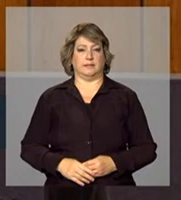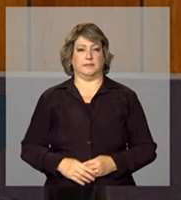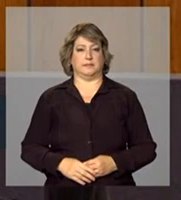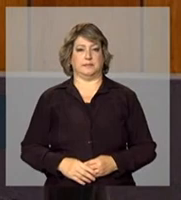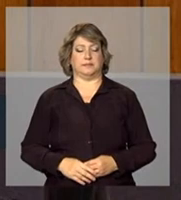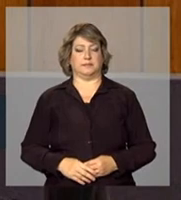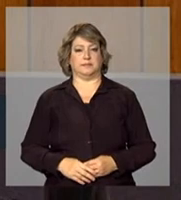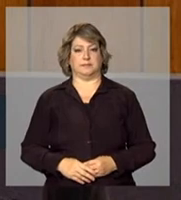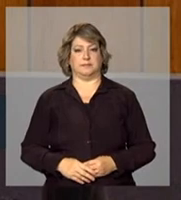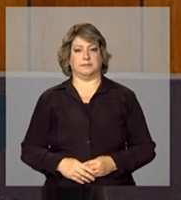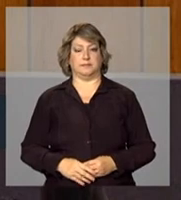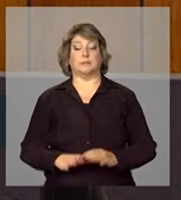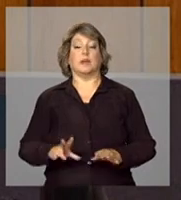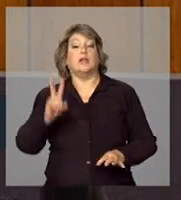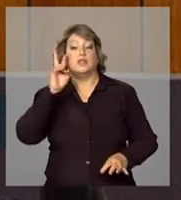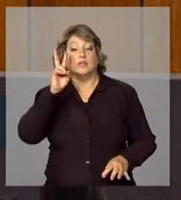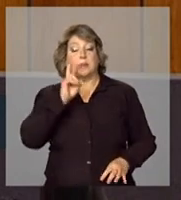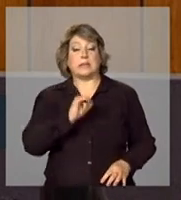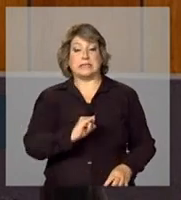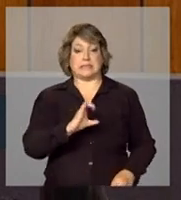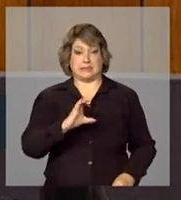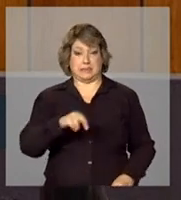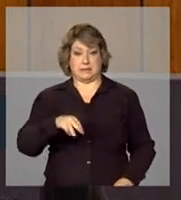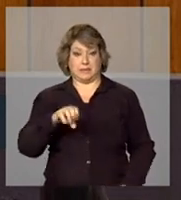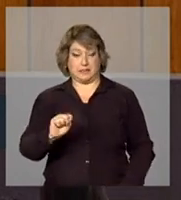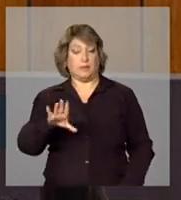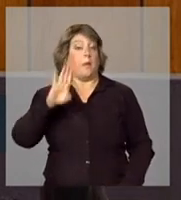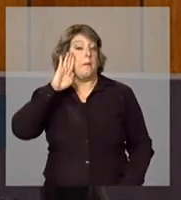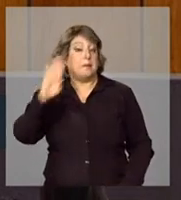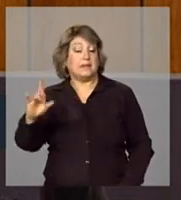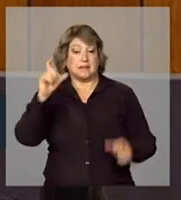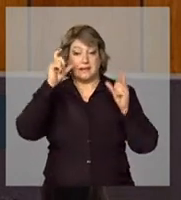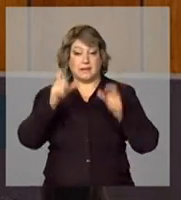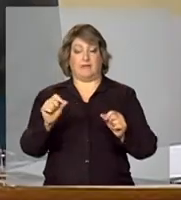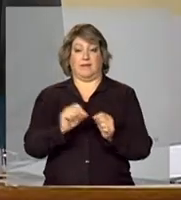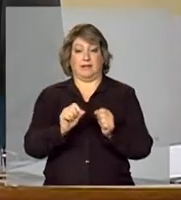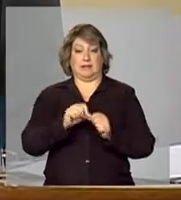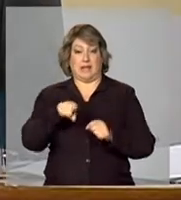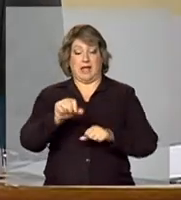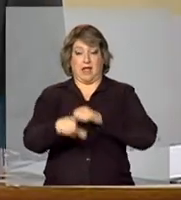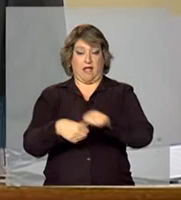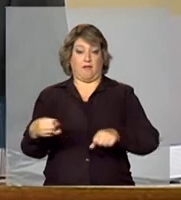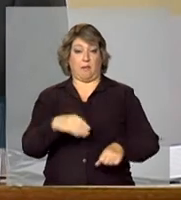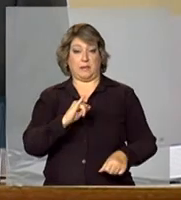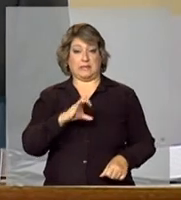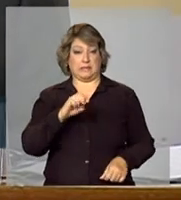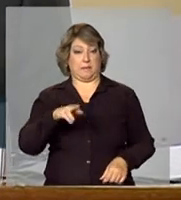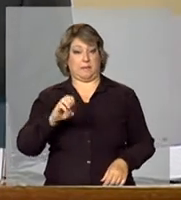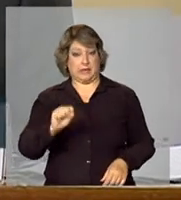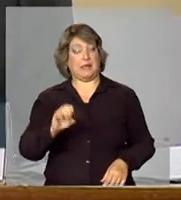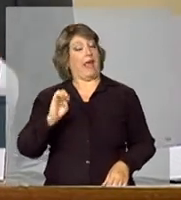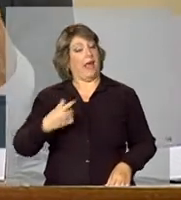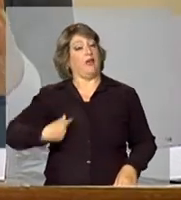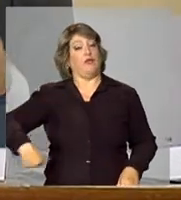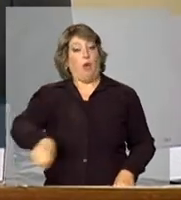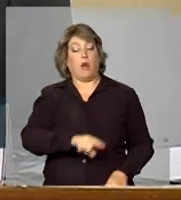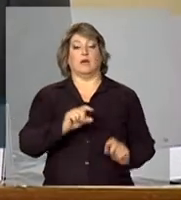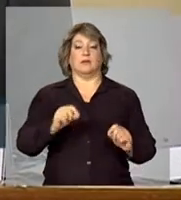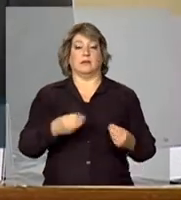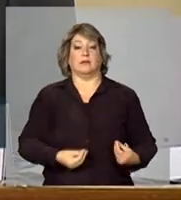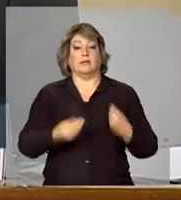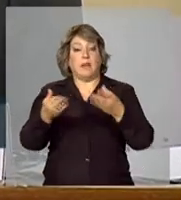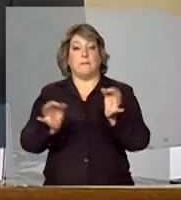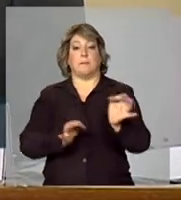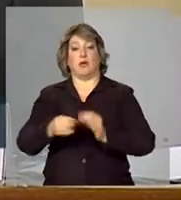e em relação ao ICMS eu quero dizer o principal Interessado em fazer a reforma do ICMS somos nós que enviamos